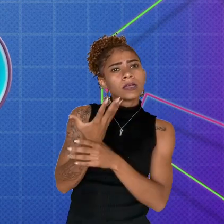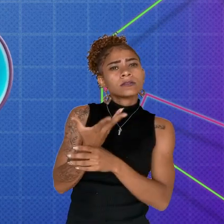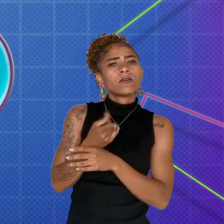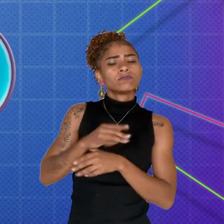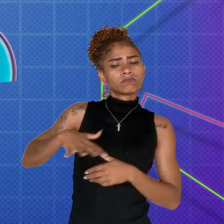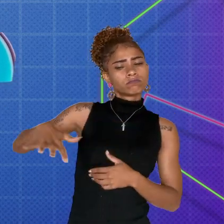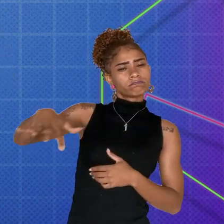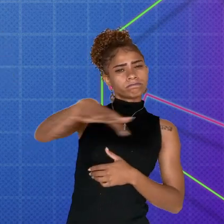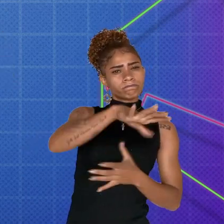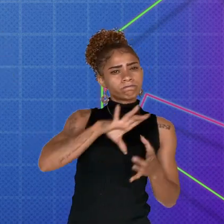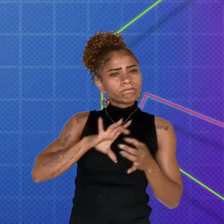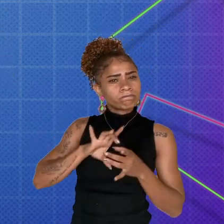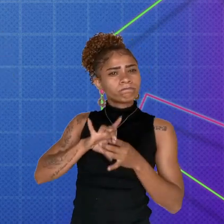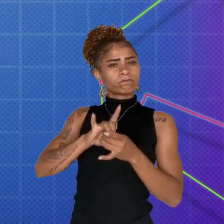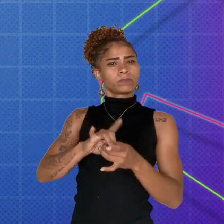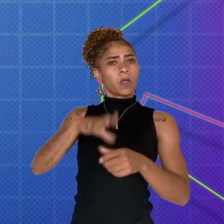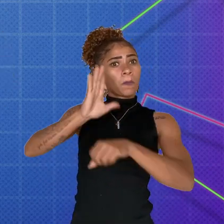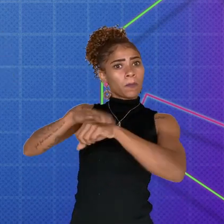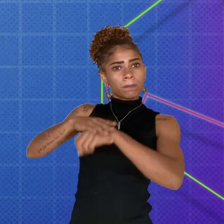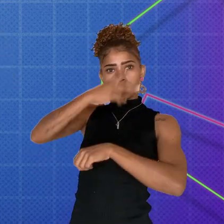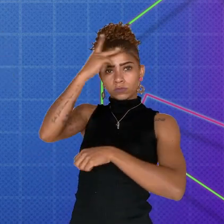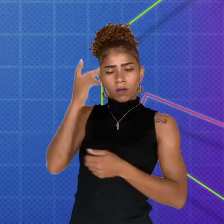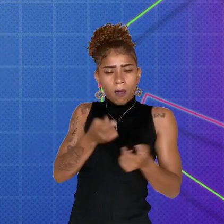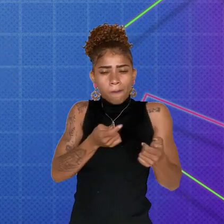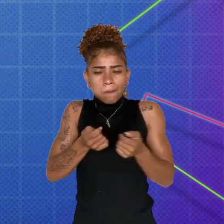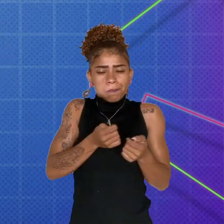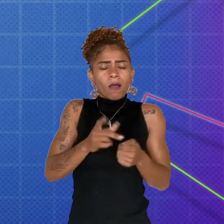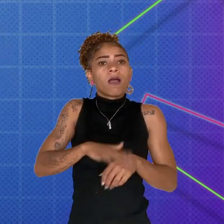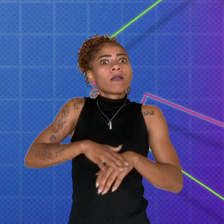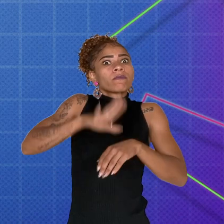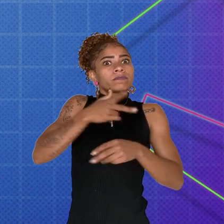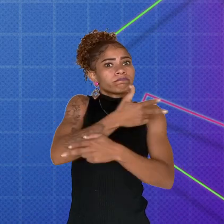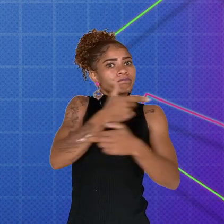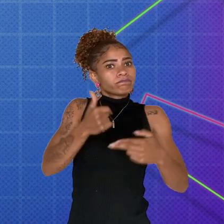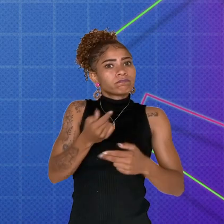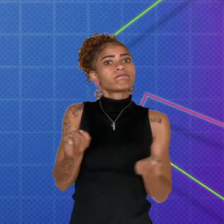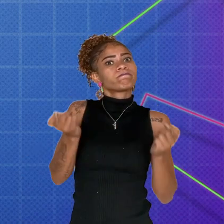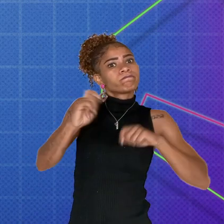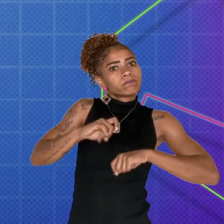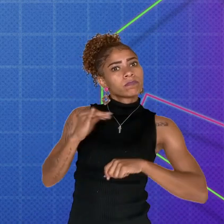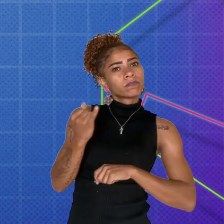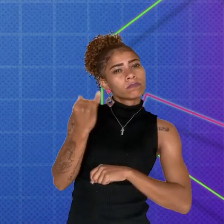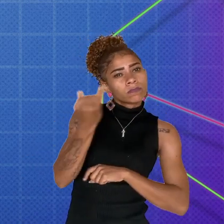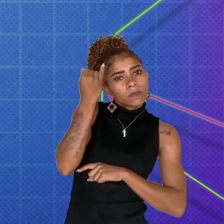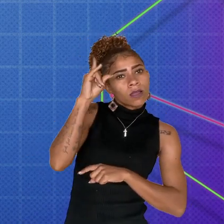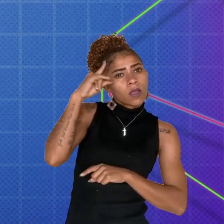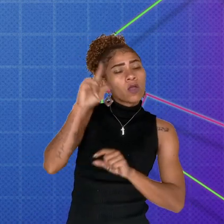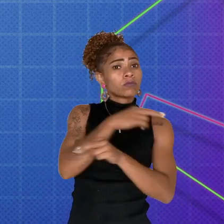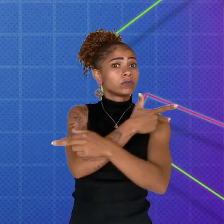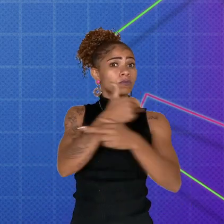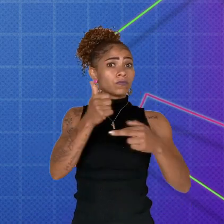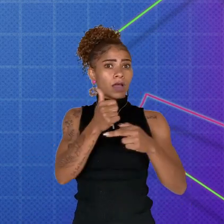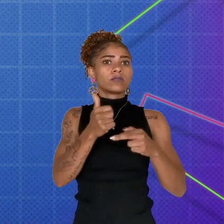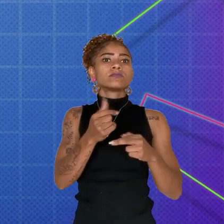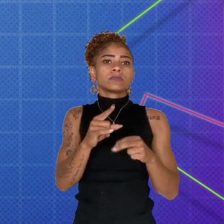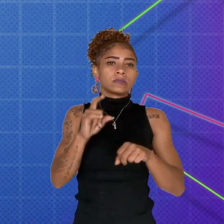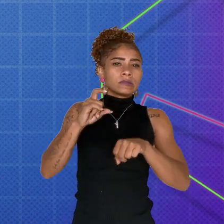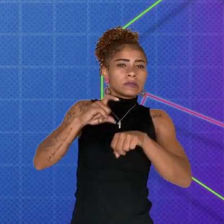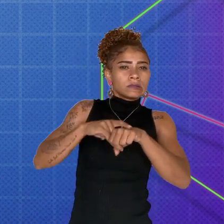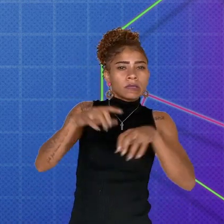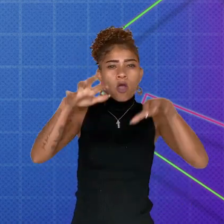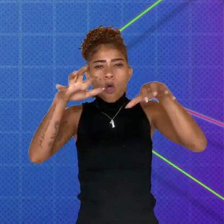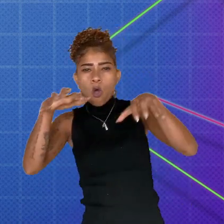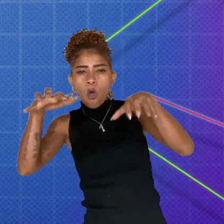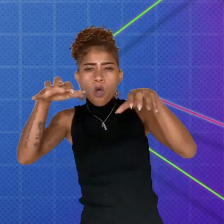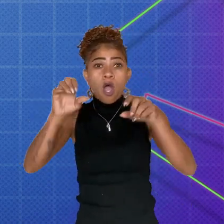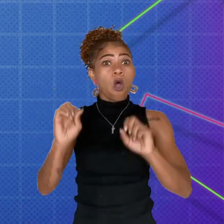atmosfera envolvente e imersiva para o jogador. Eles possuem várias funções importantes, como a criação de atmosferas diversas, como